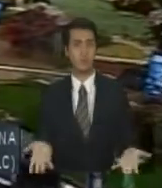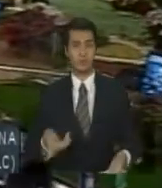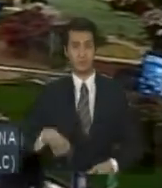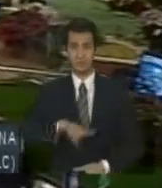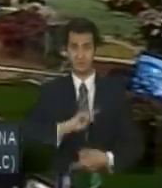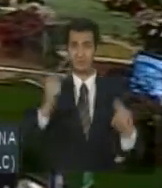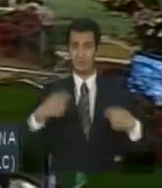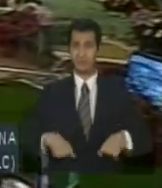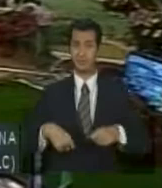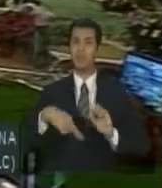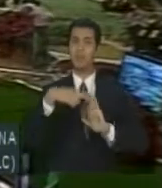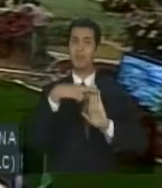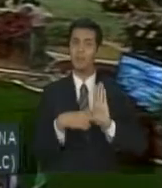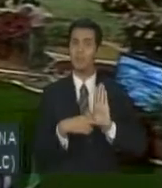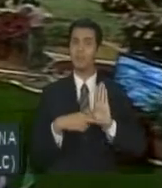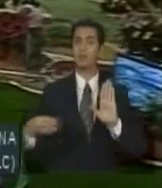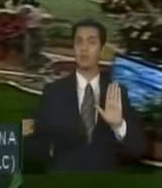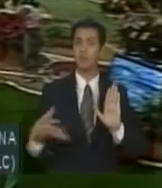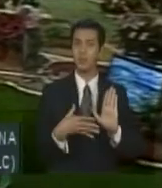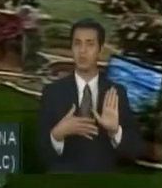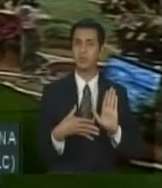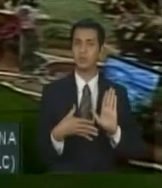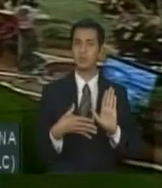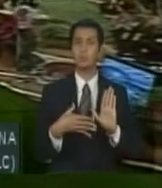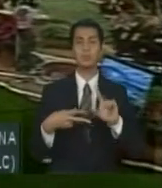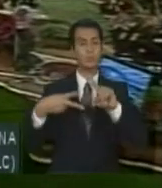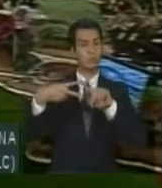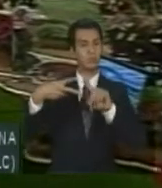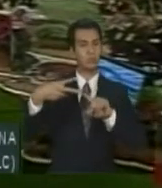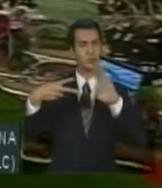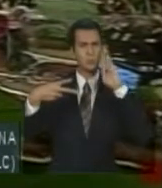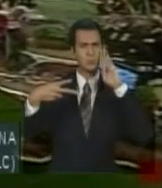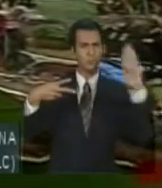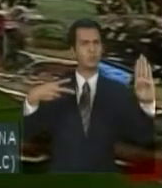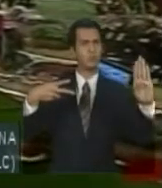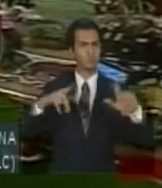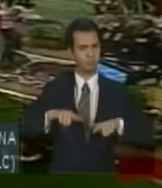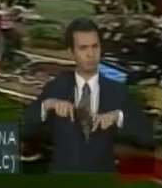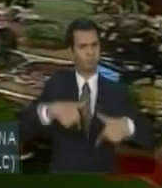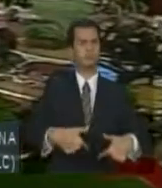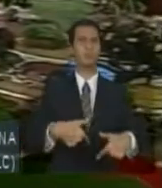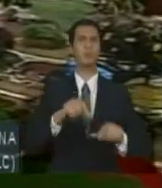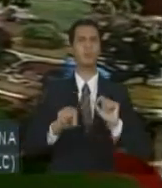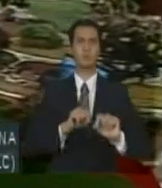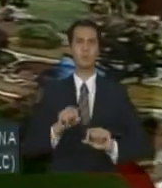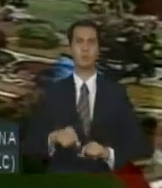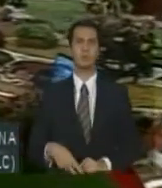coloque dois desafios. O desafio de manter